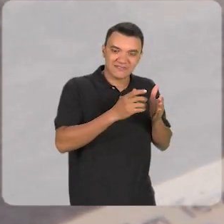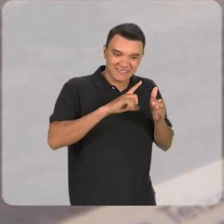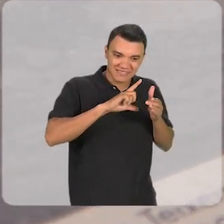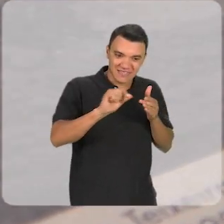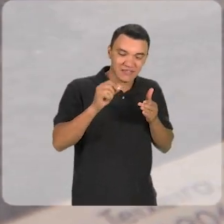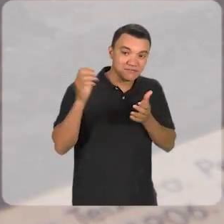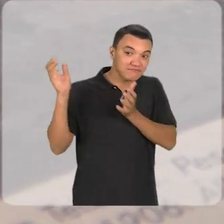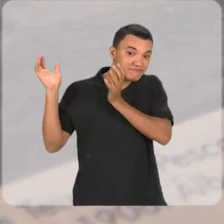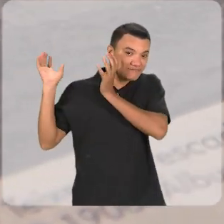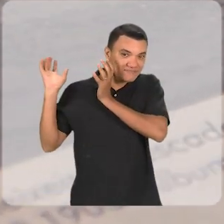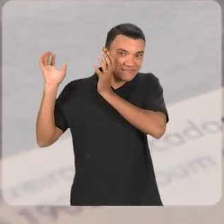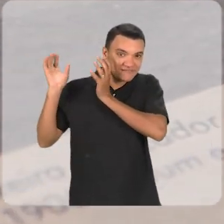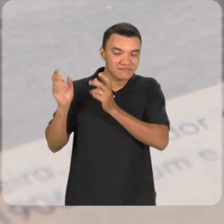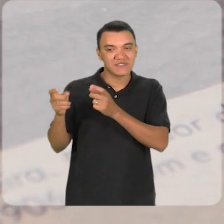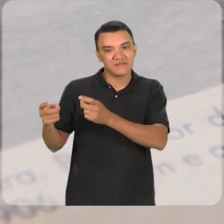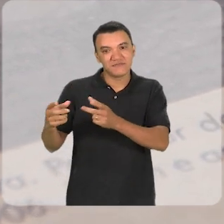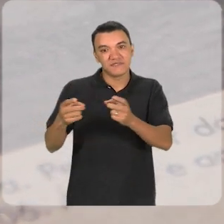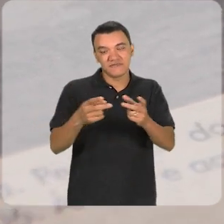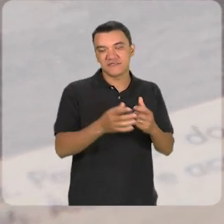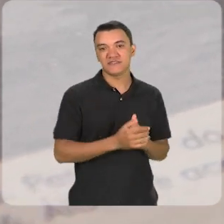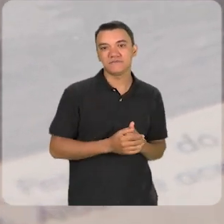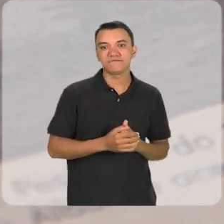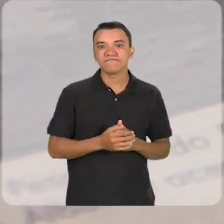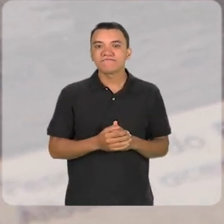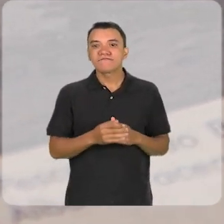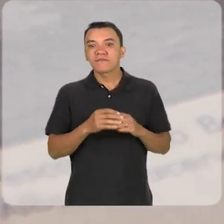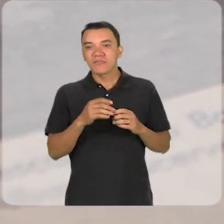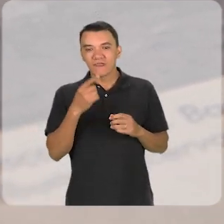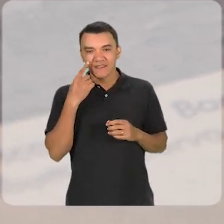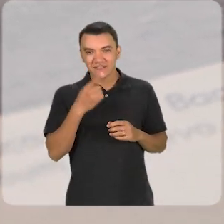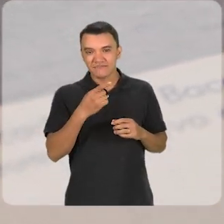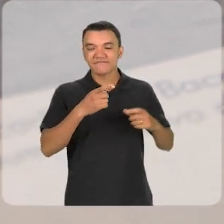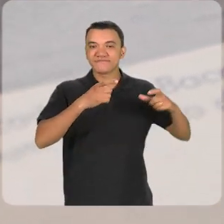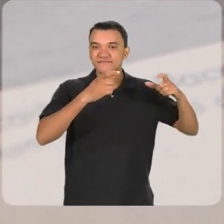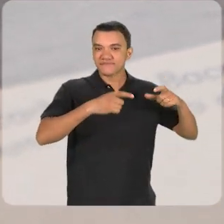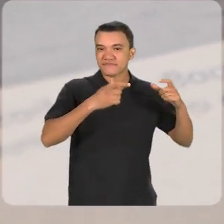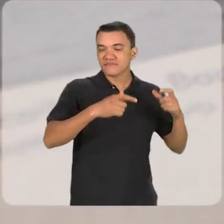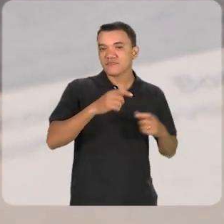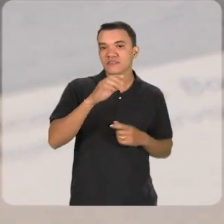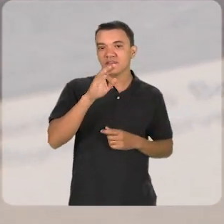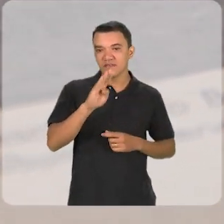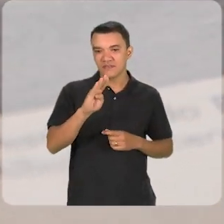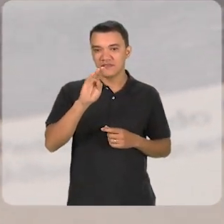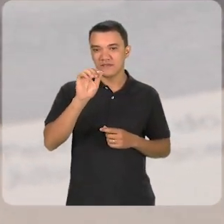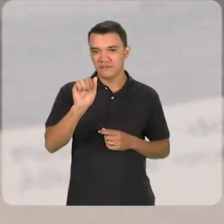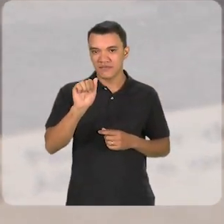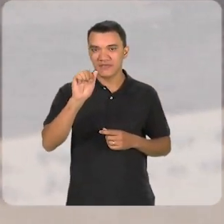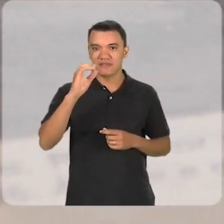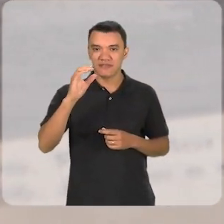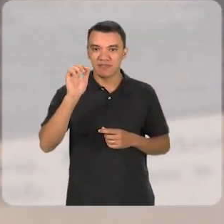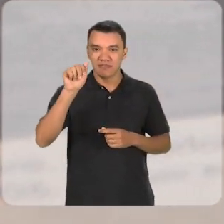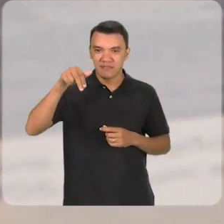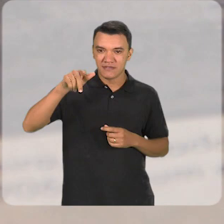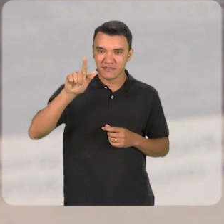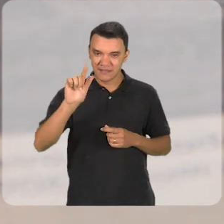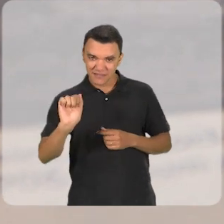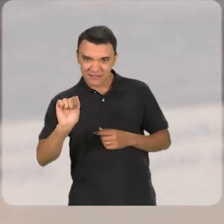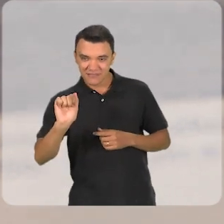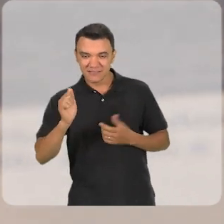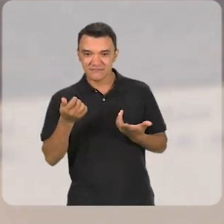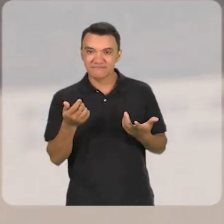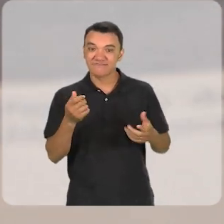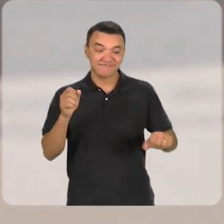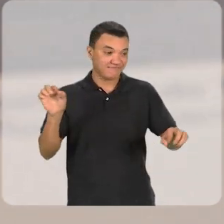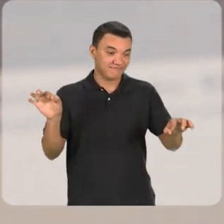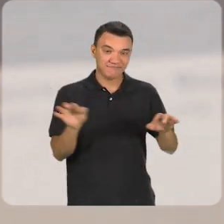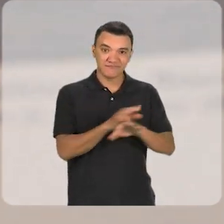nesses vendedores é exatamente o aterro do Macanga. Aquele aterrão ali que foi feito para o papódromo, ele dá o golpe de misericórdia porque ao longo